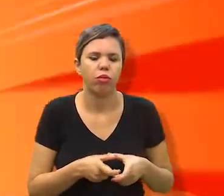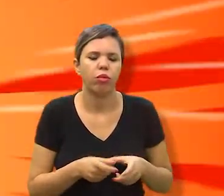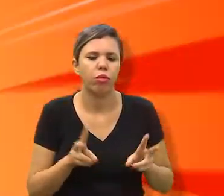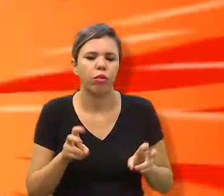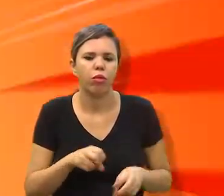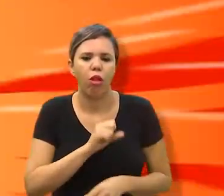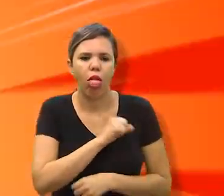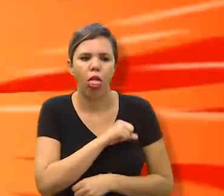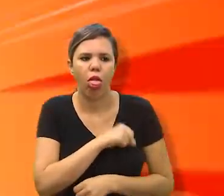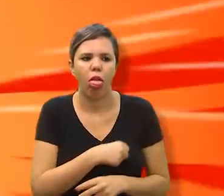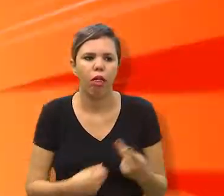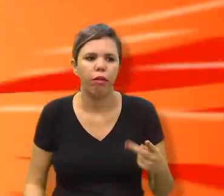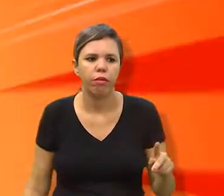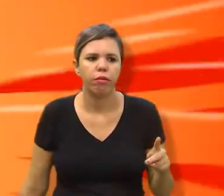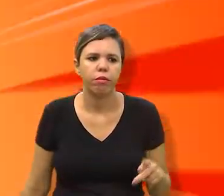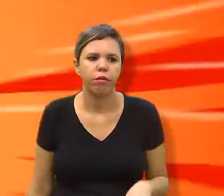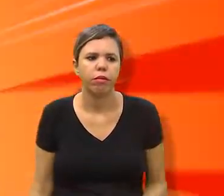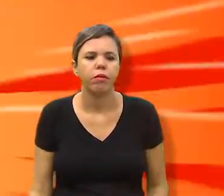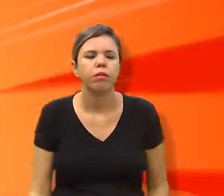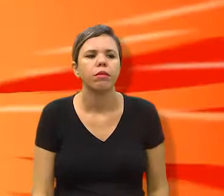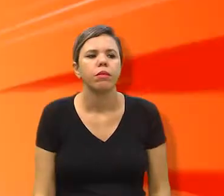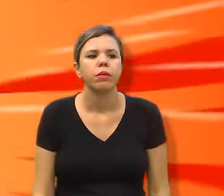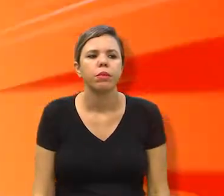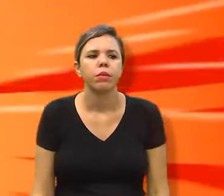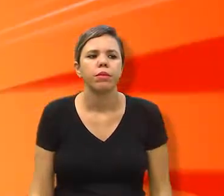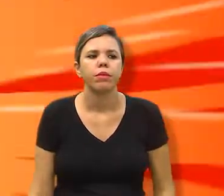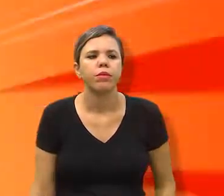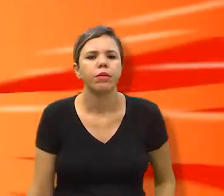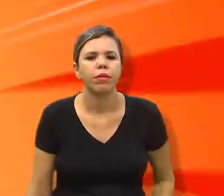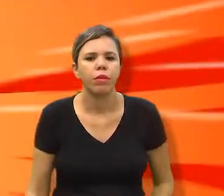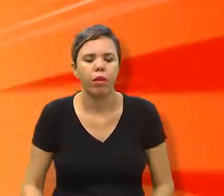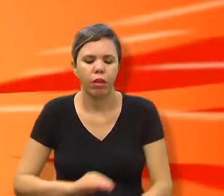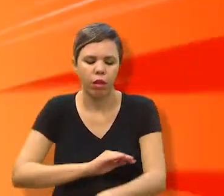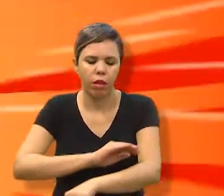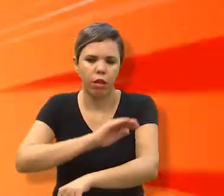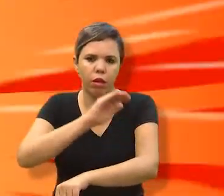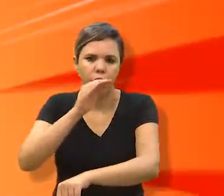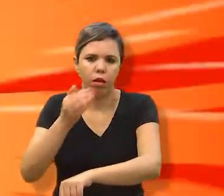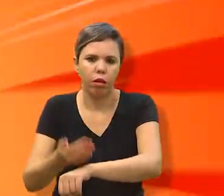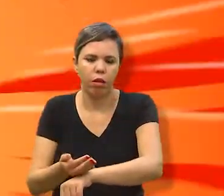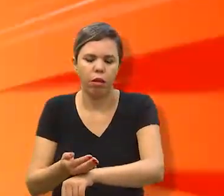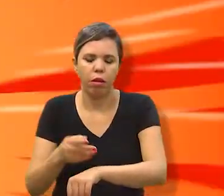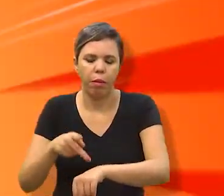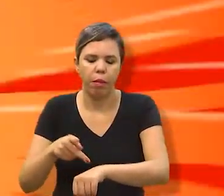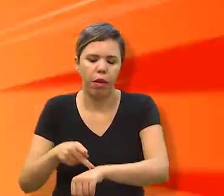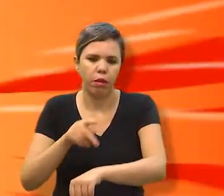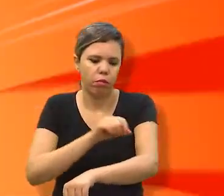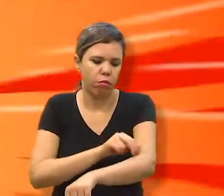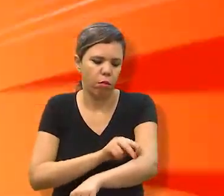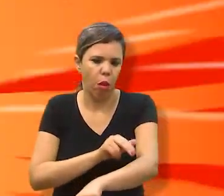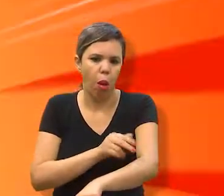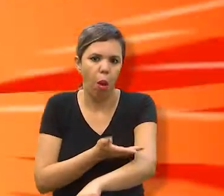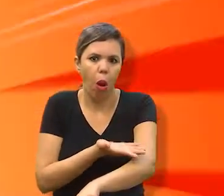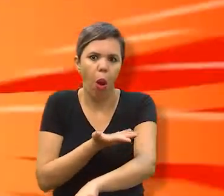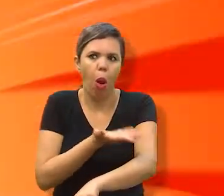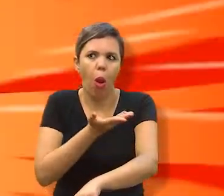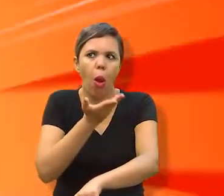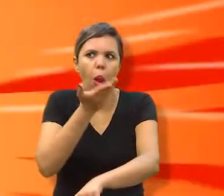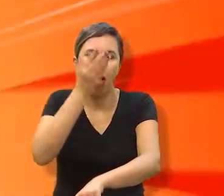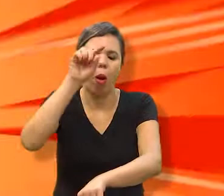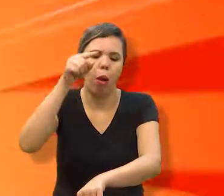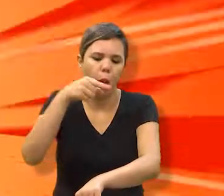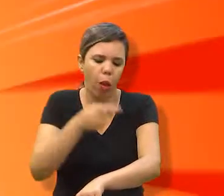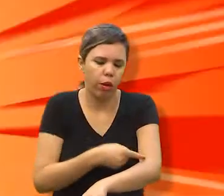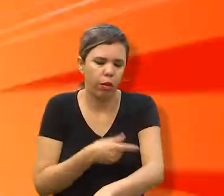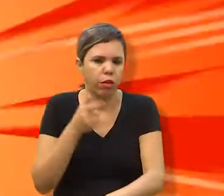aspas, a maldição dele, empurrar essa grande pedra para cima do morro. E, diferente dele, eu consigo empurrar as